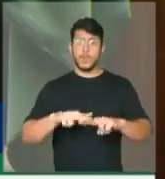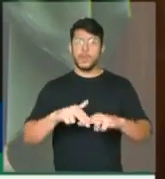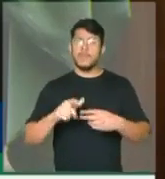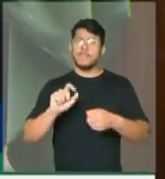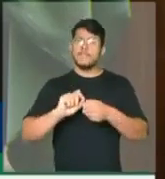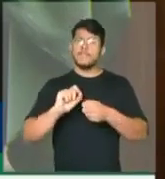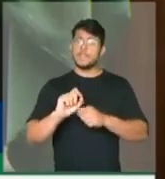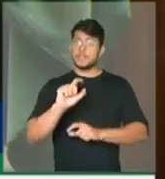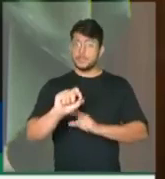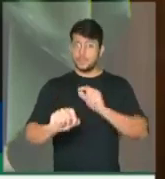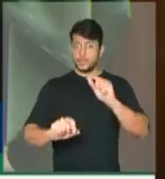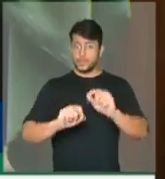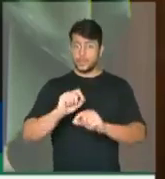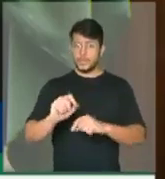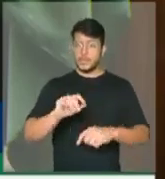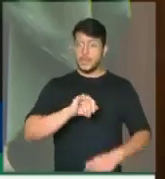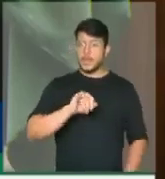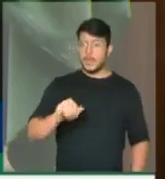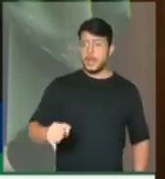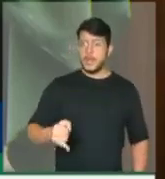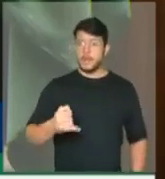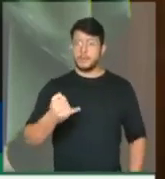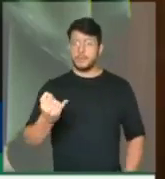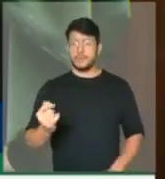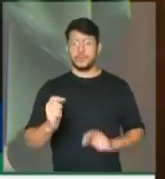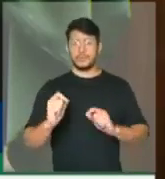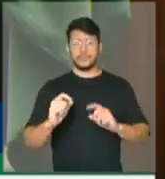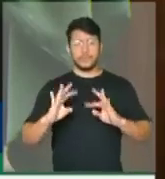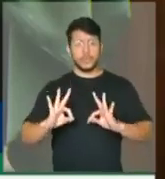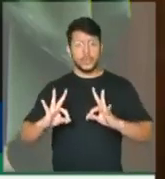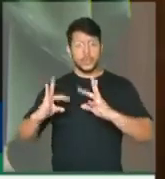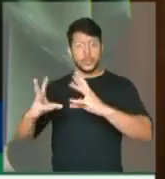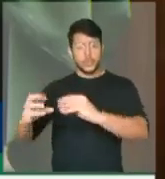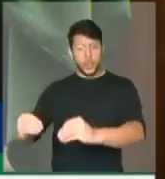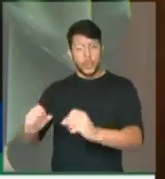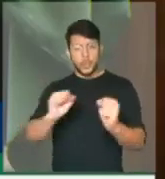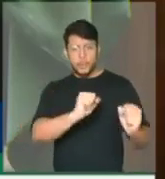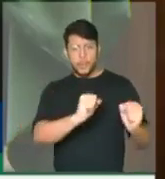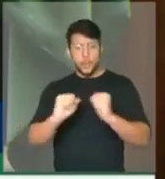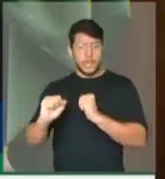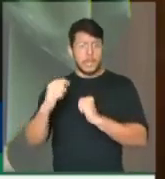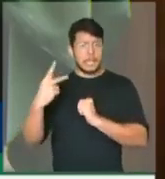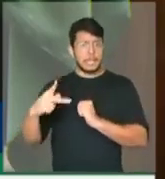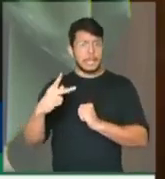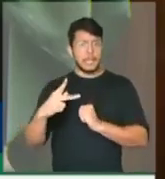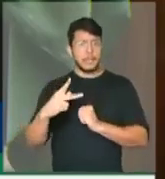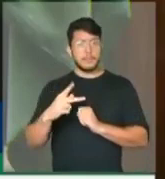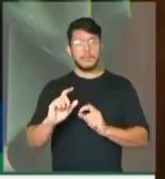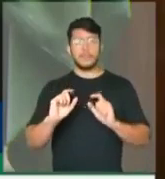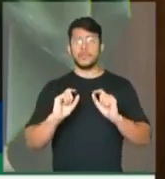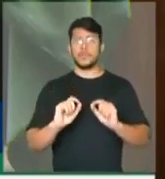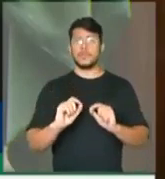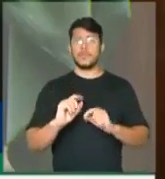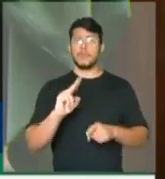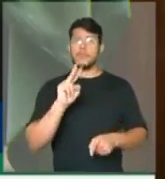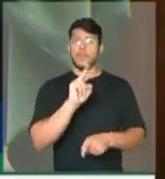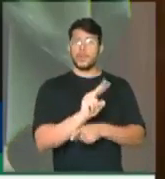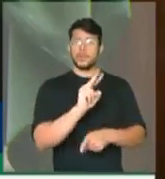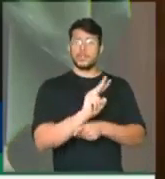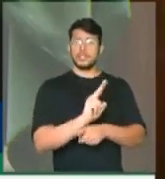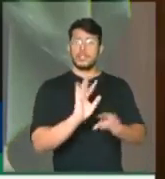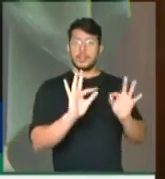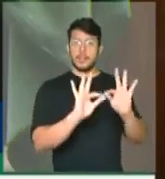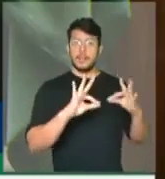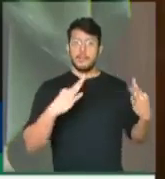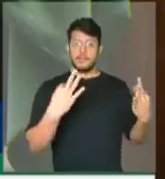quê? Utiliza de todo o seu aparato para blindar a família